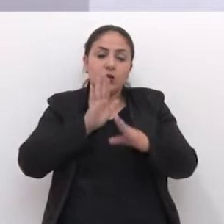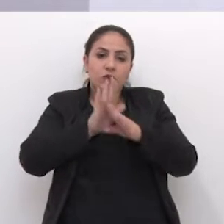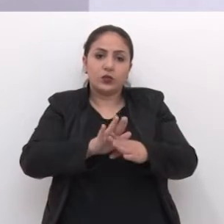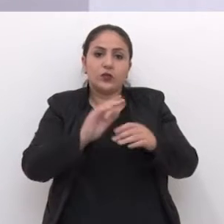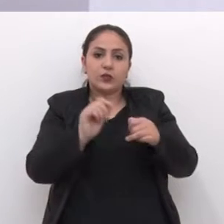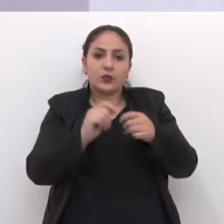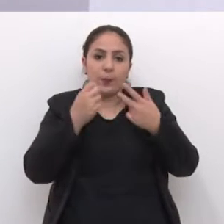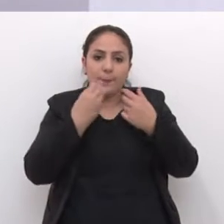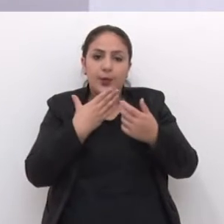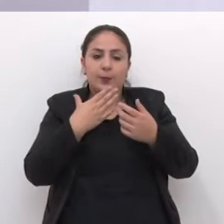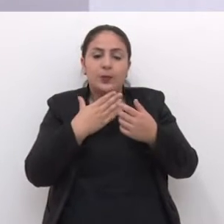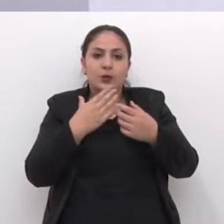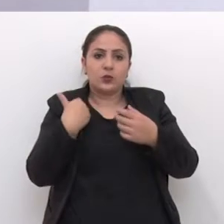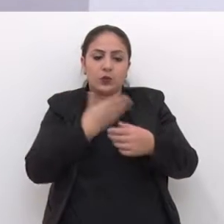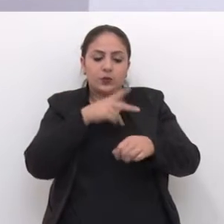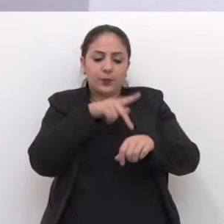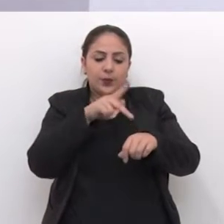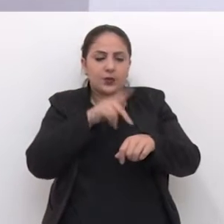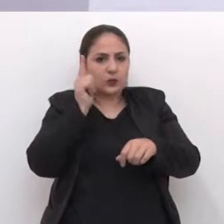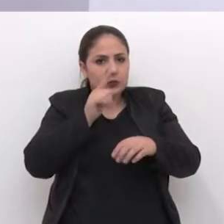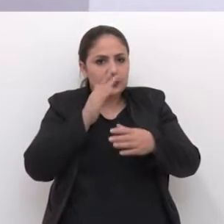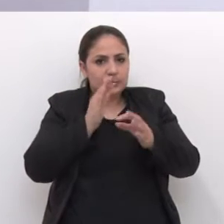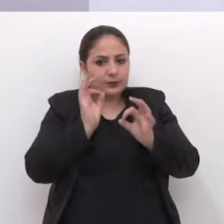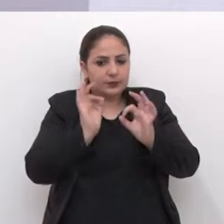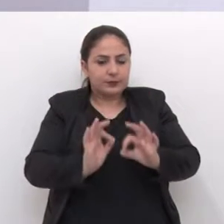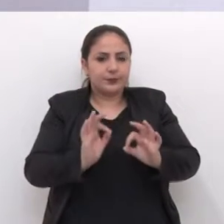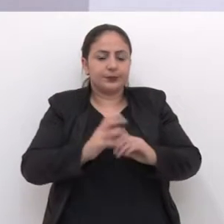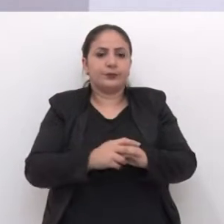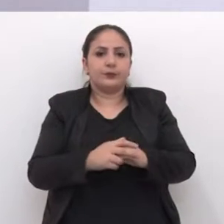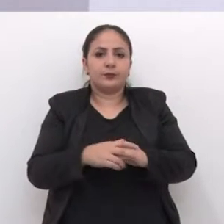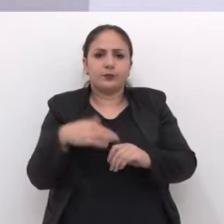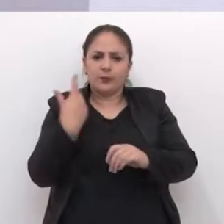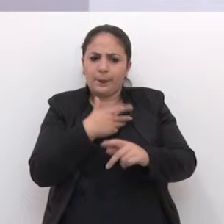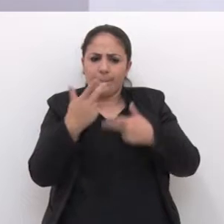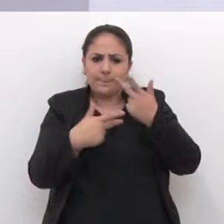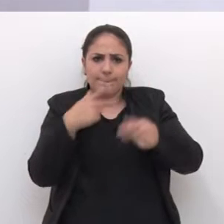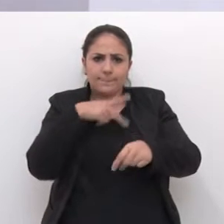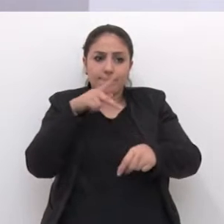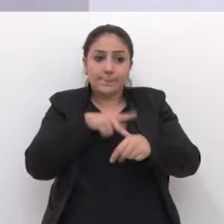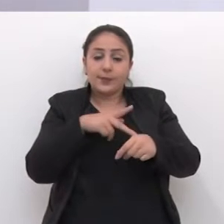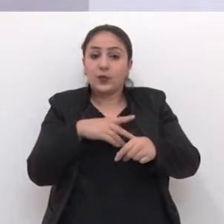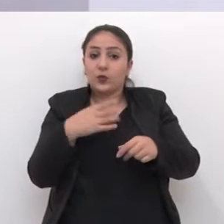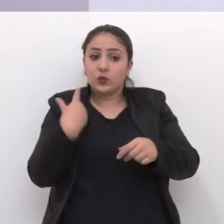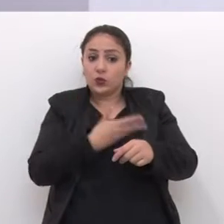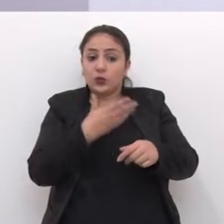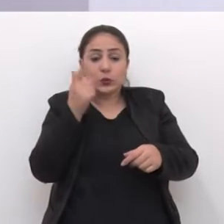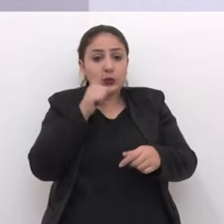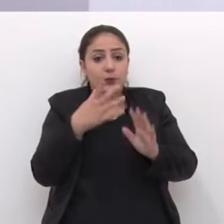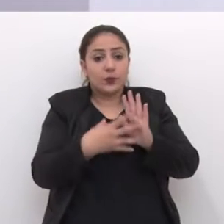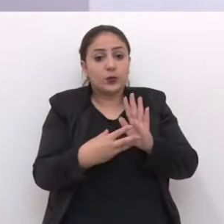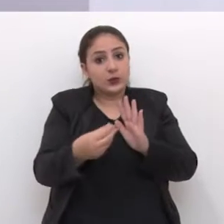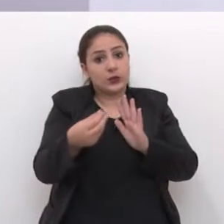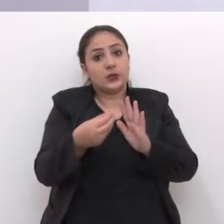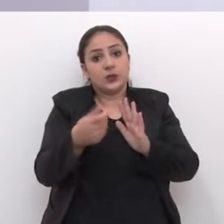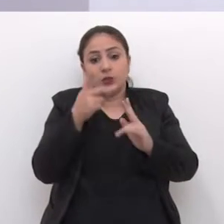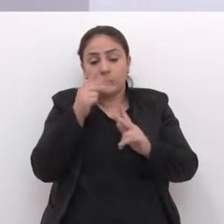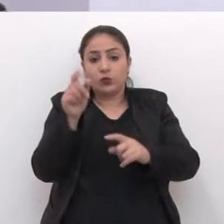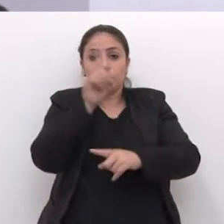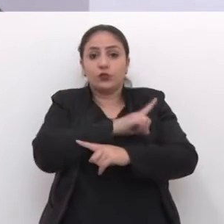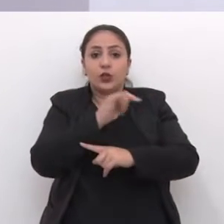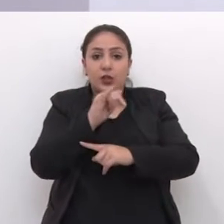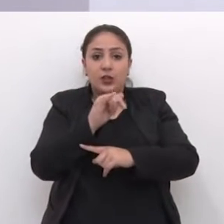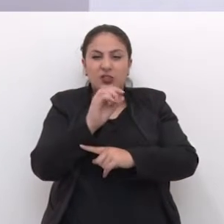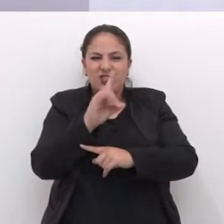gente ajudar a fazer o bem para que o nosso país entre no eixo. E quando a gente fala de nosso país, nós temos que começar a dar exemplo. O mesmo